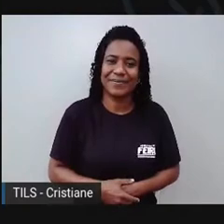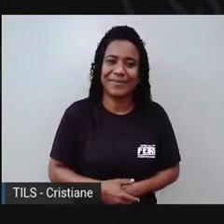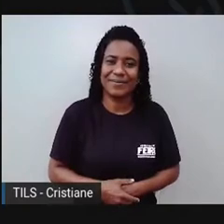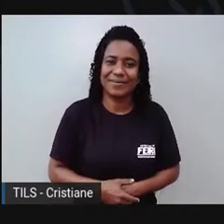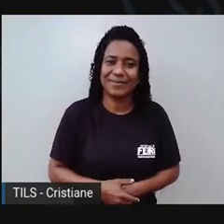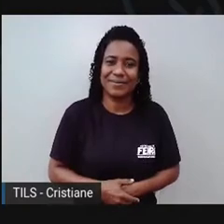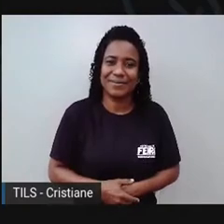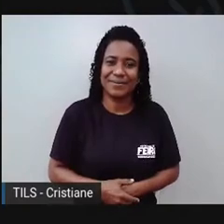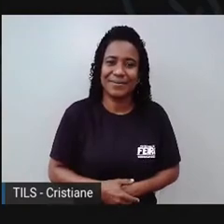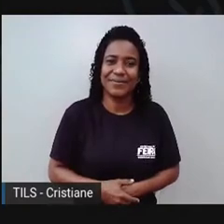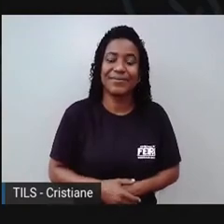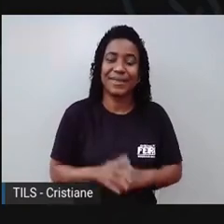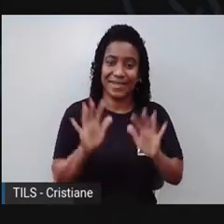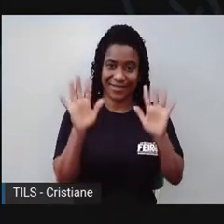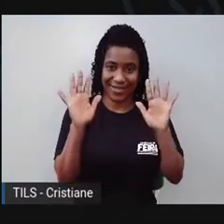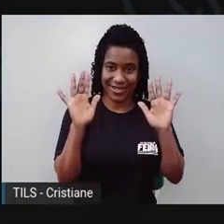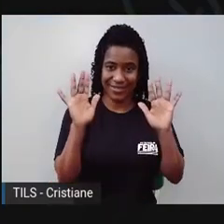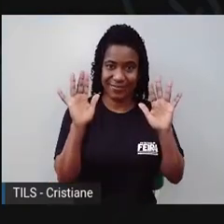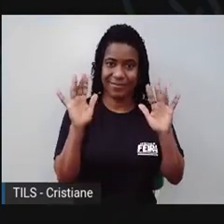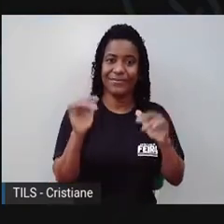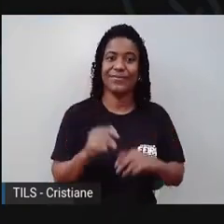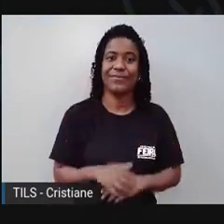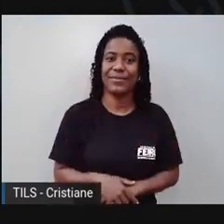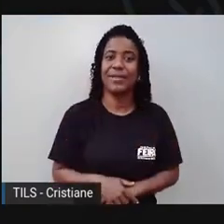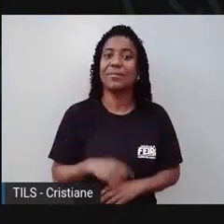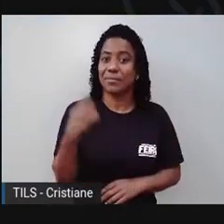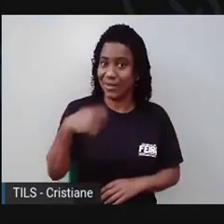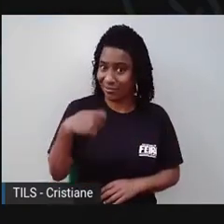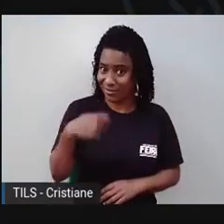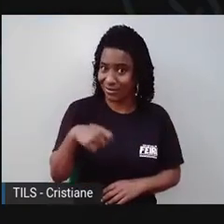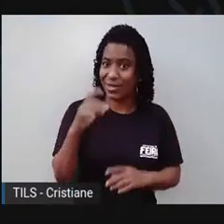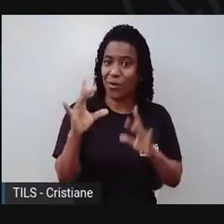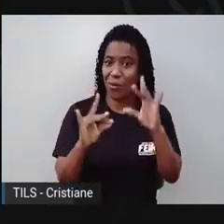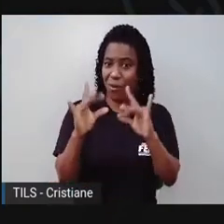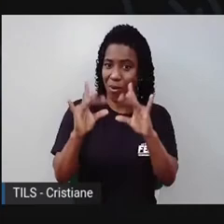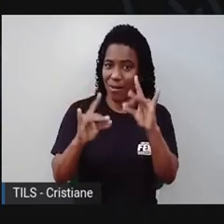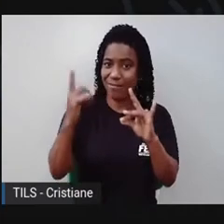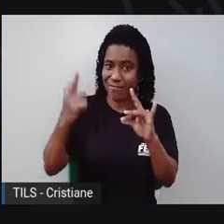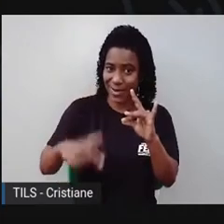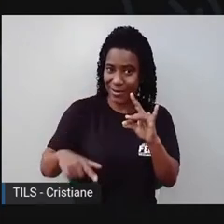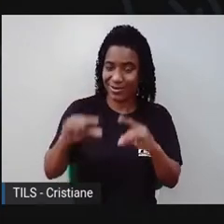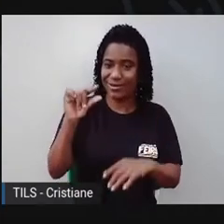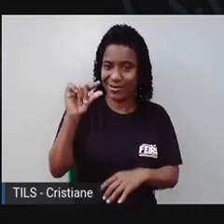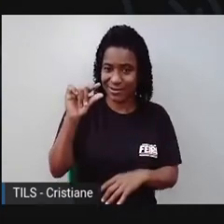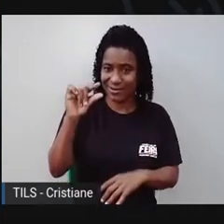Pró, ainda tua mão ainda tá suja. Então tem que botar mais cola.